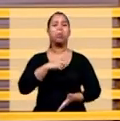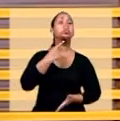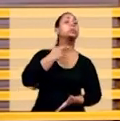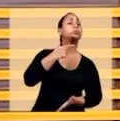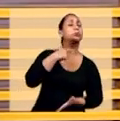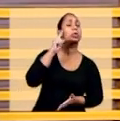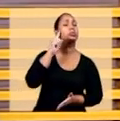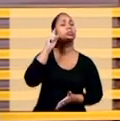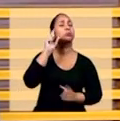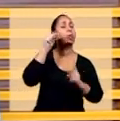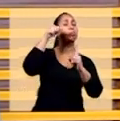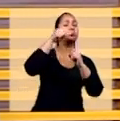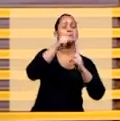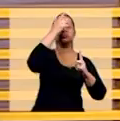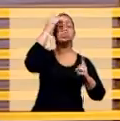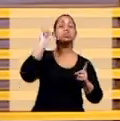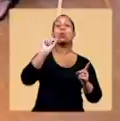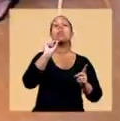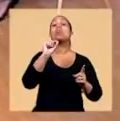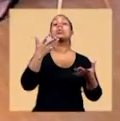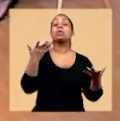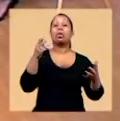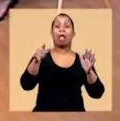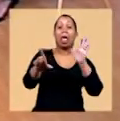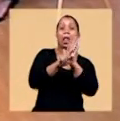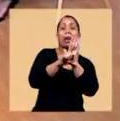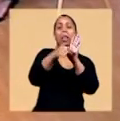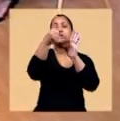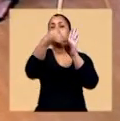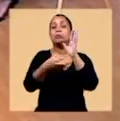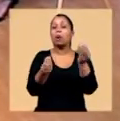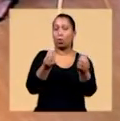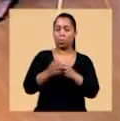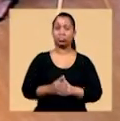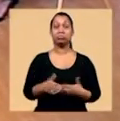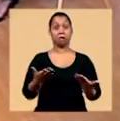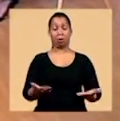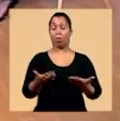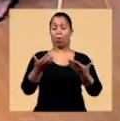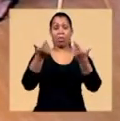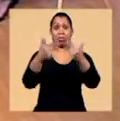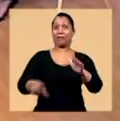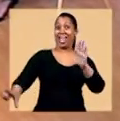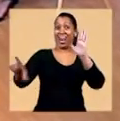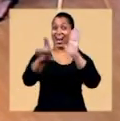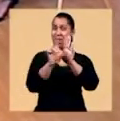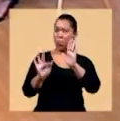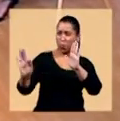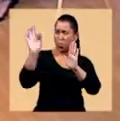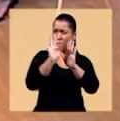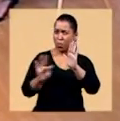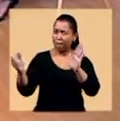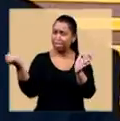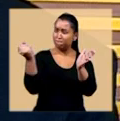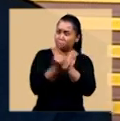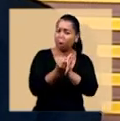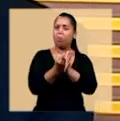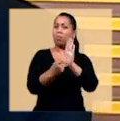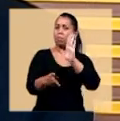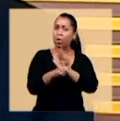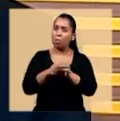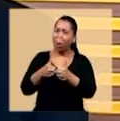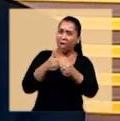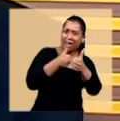habitualidade, a intencionalidade do assediador? Como é que a lei vê isso? Na verdade, nós não temos uma lei federal regulamentando